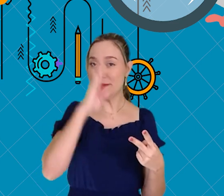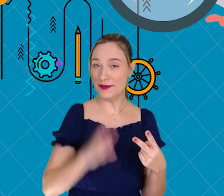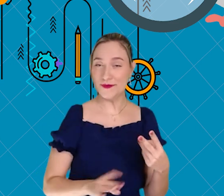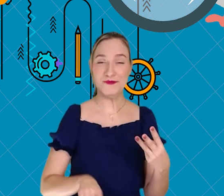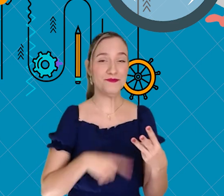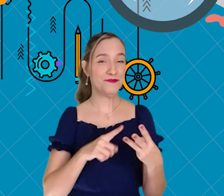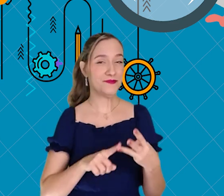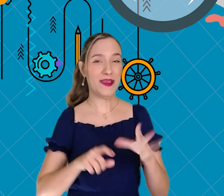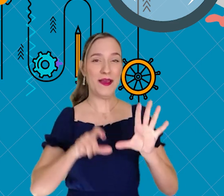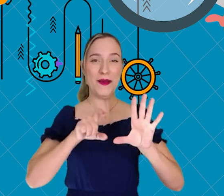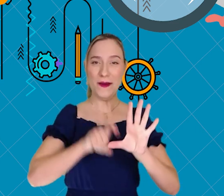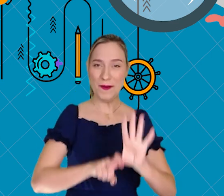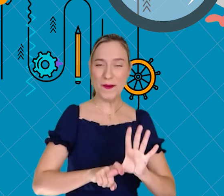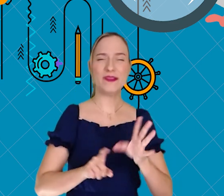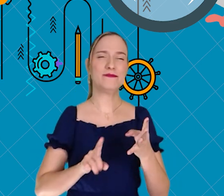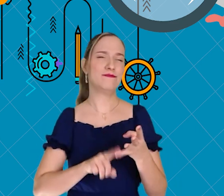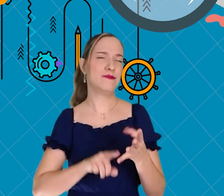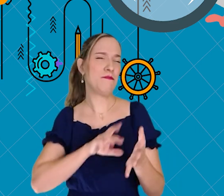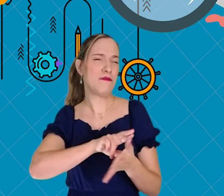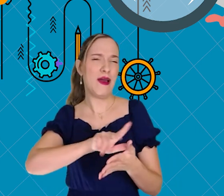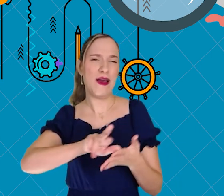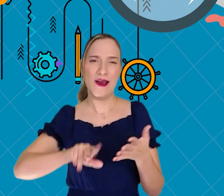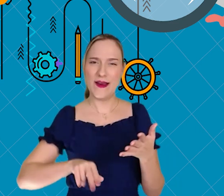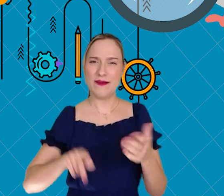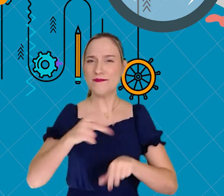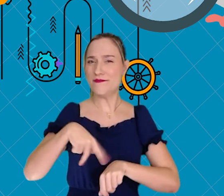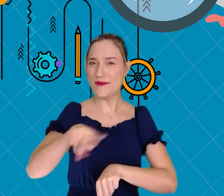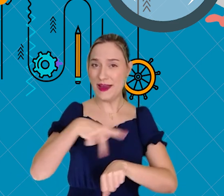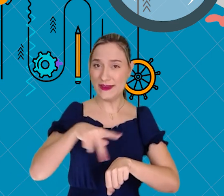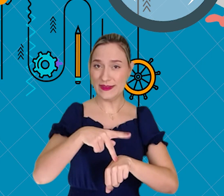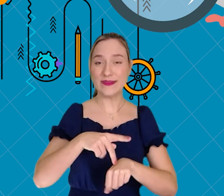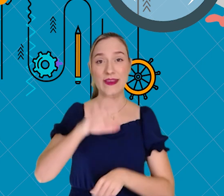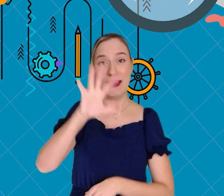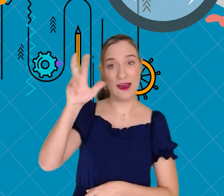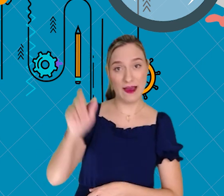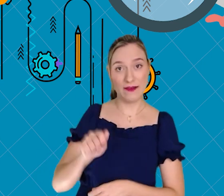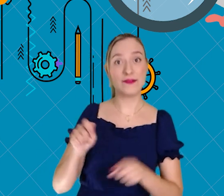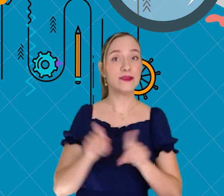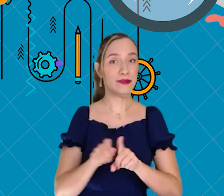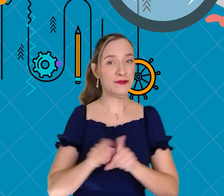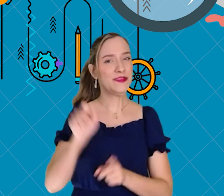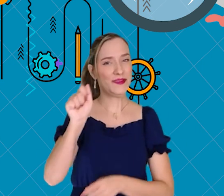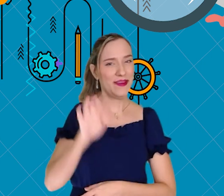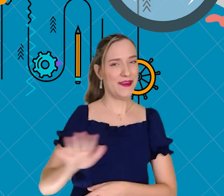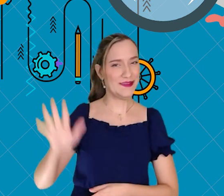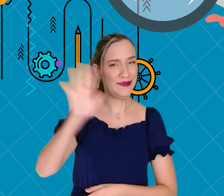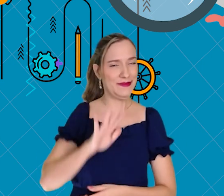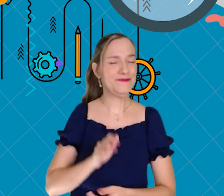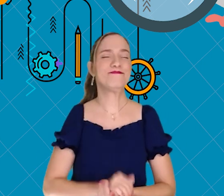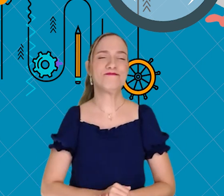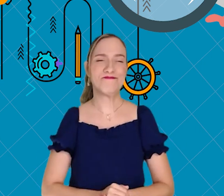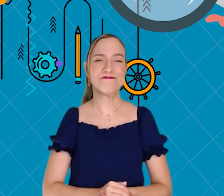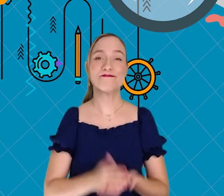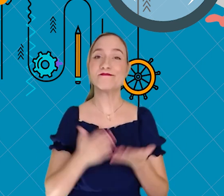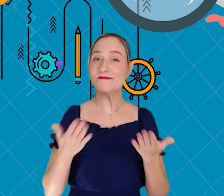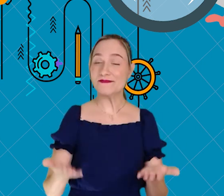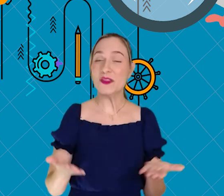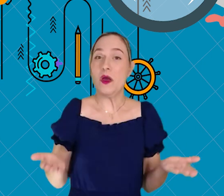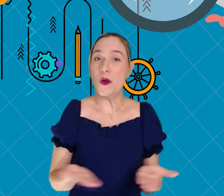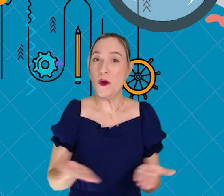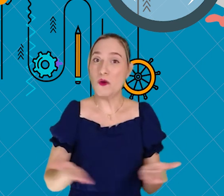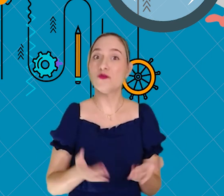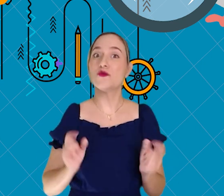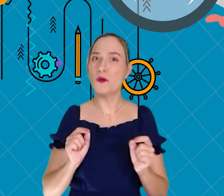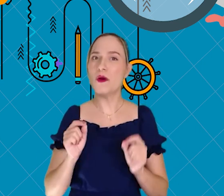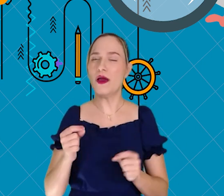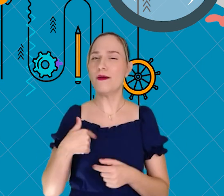Brasil, Angola, entre outros países da África e Ásia. Dessa forma,